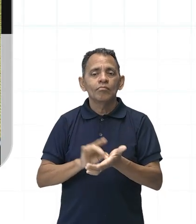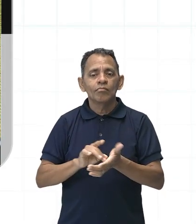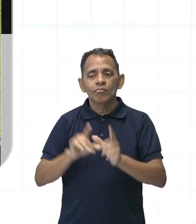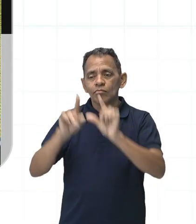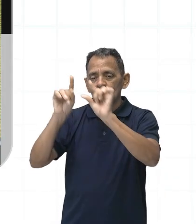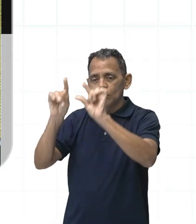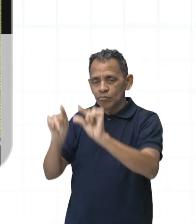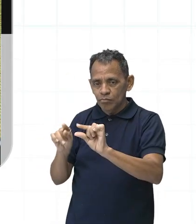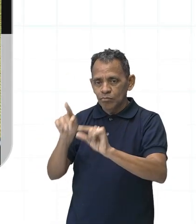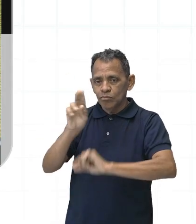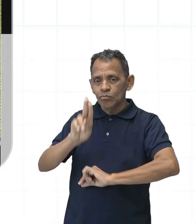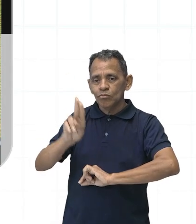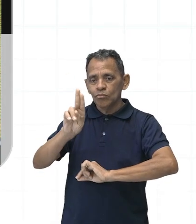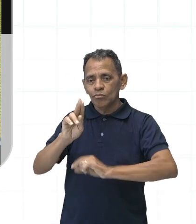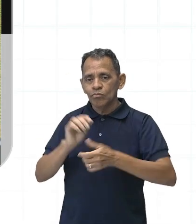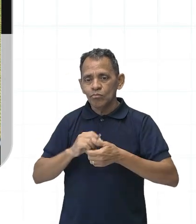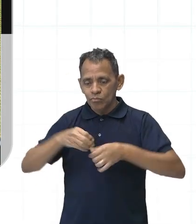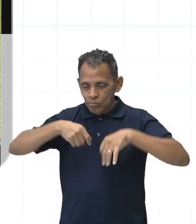a utilização de